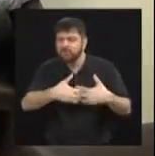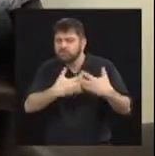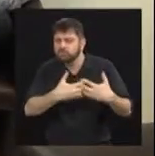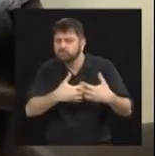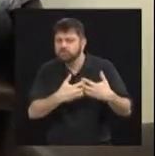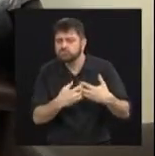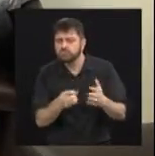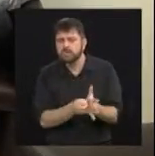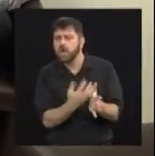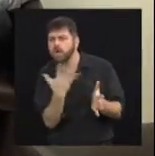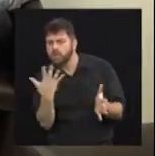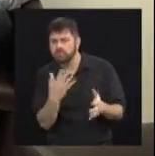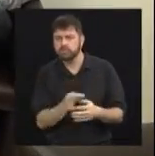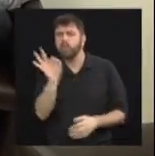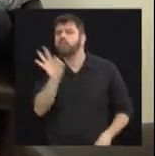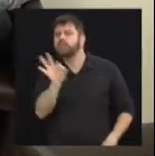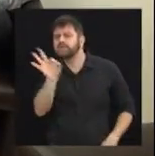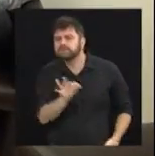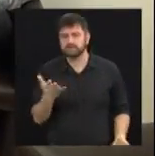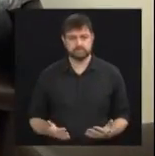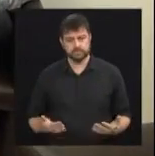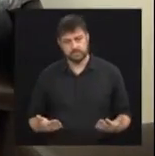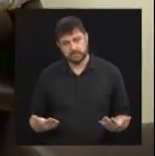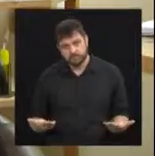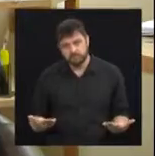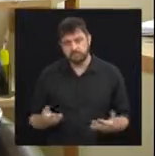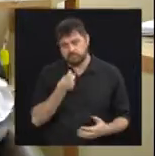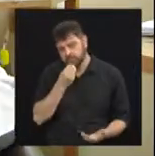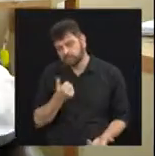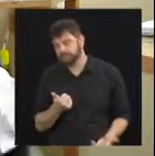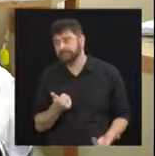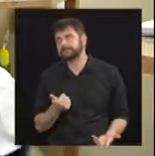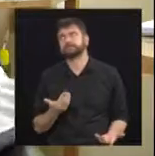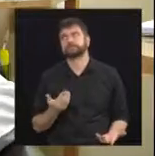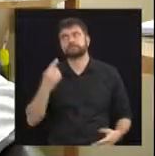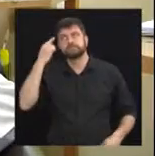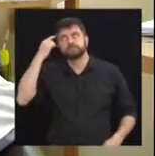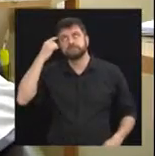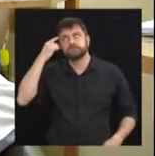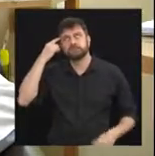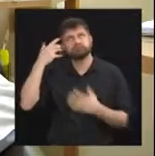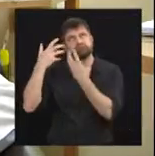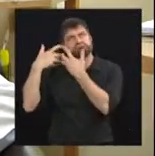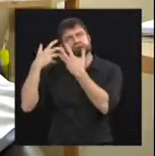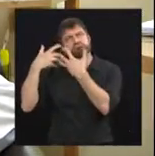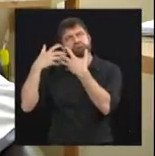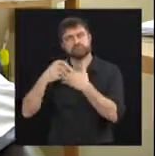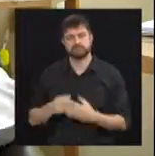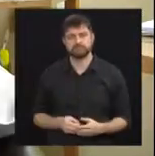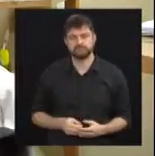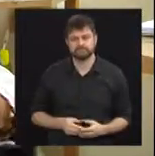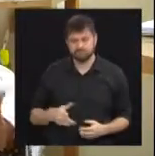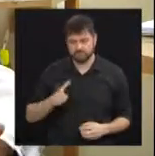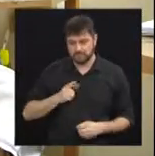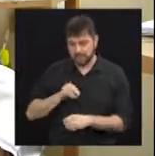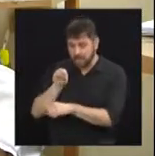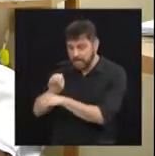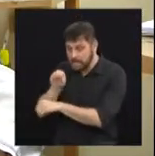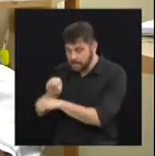né, desses processos? Bom, falando de forma geral, são